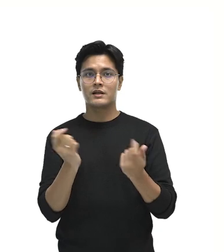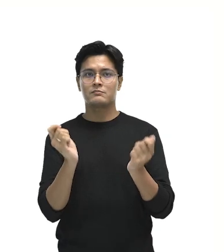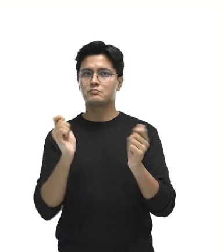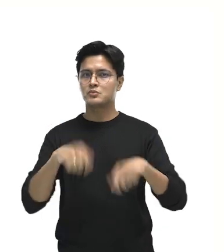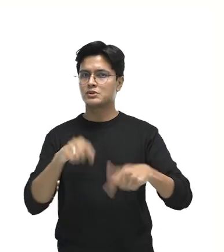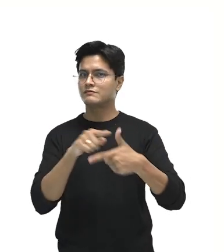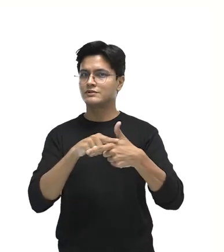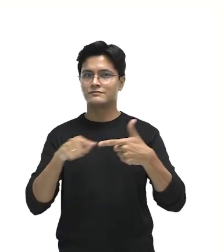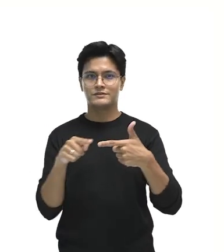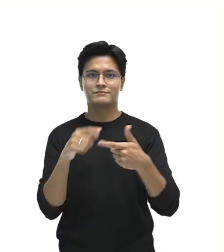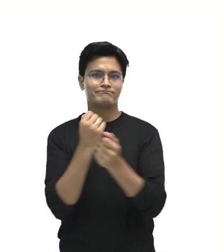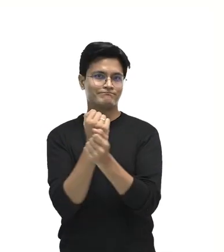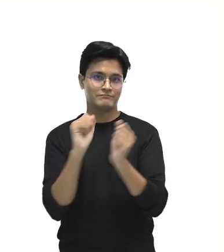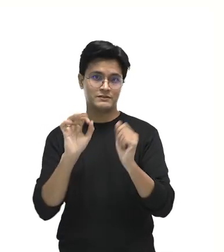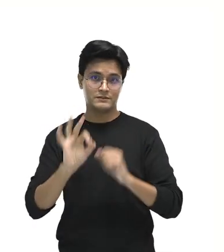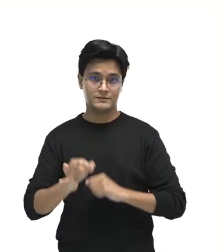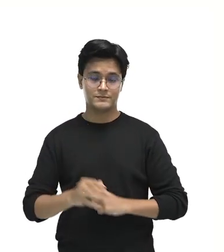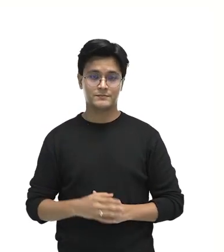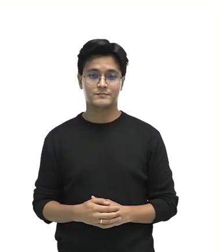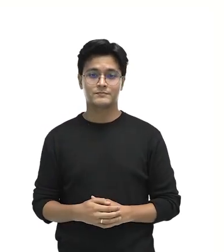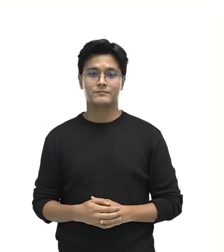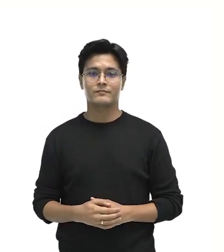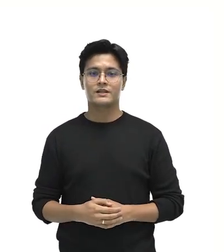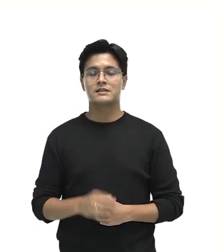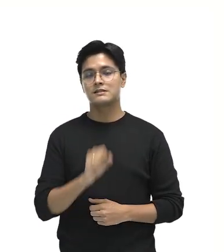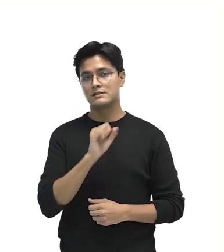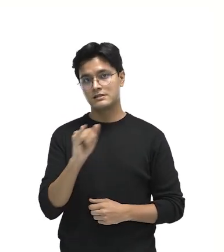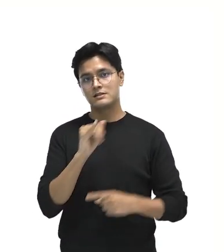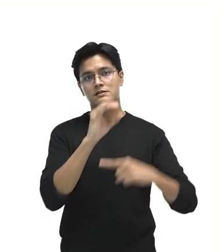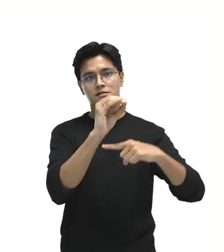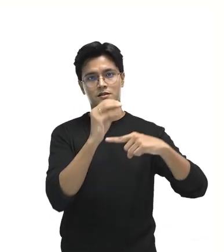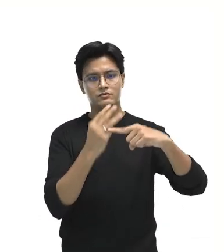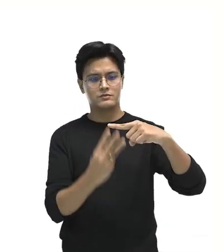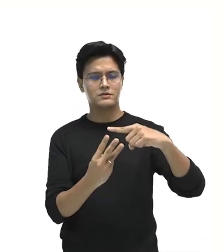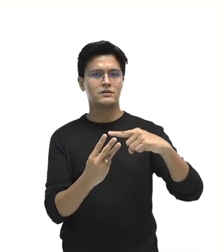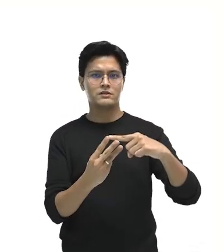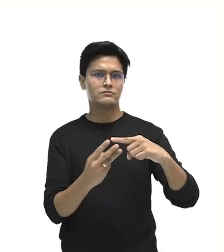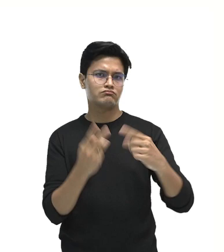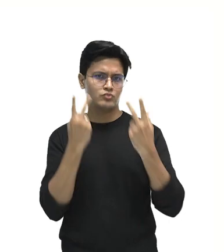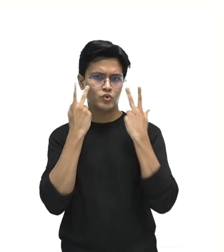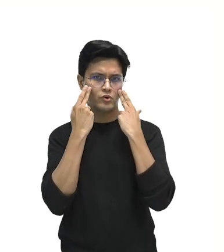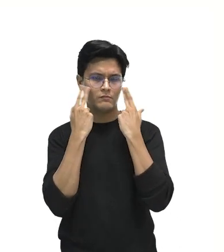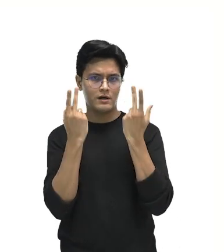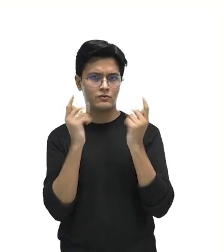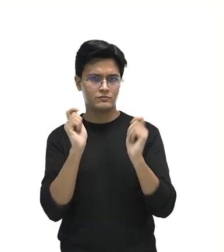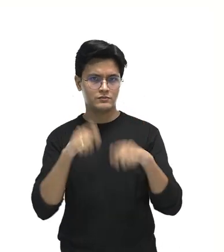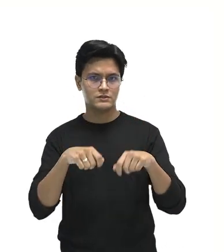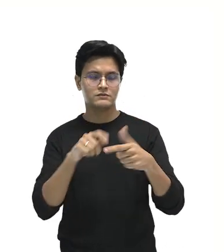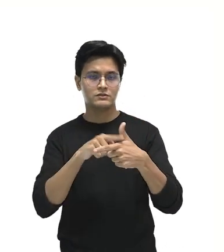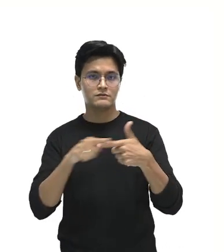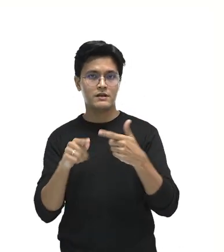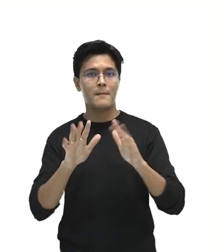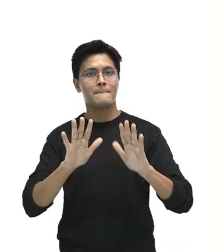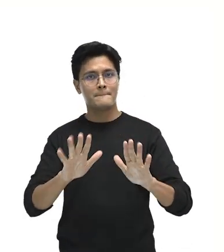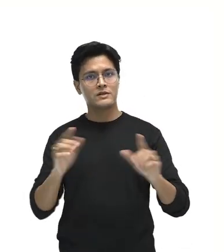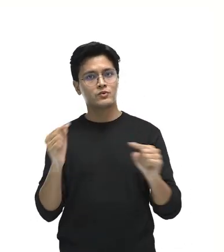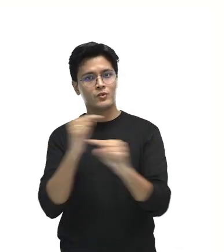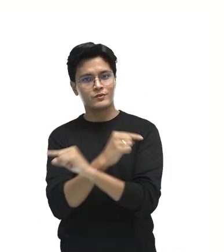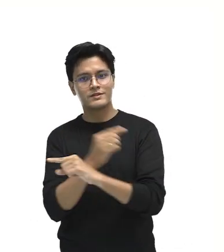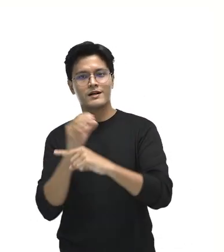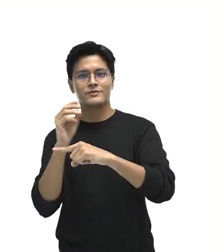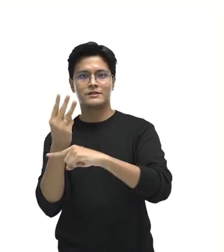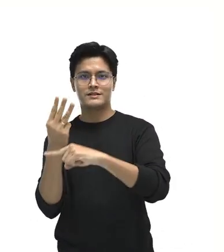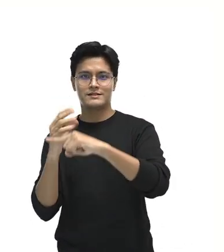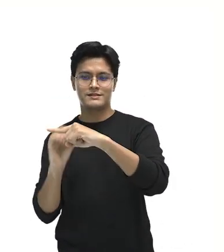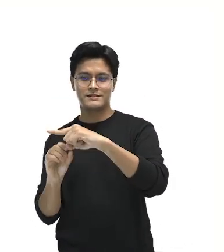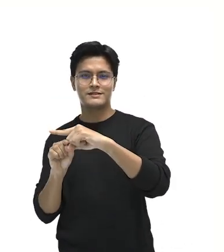0 dividido por 3, beleza. 0 dividido por 3 é igual a 0, tranquilo, tá? Agora, o contrário não é